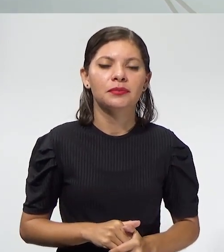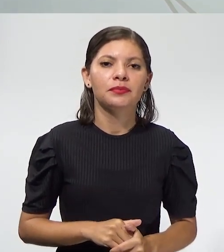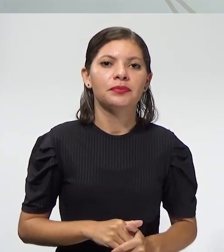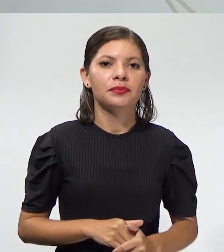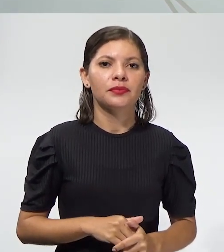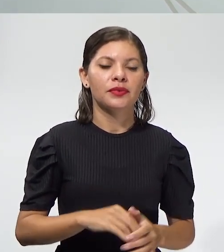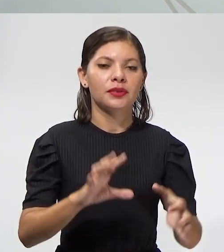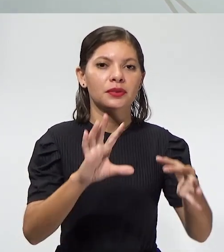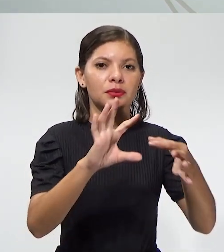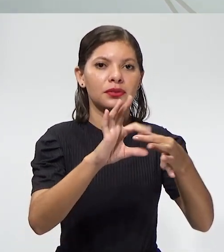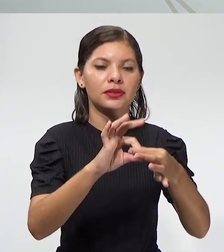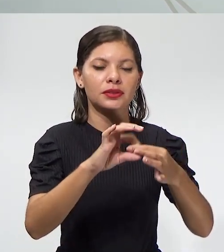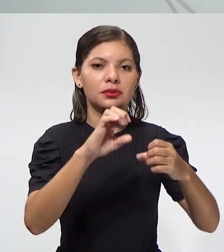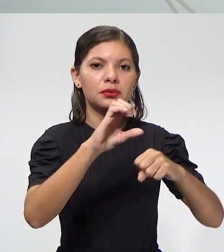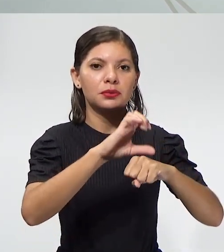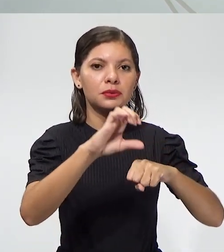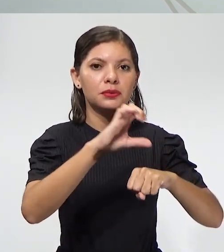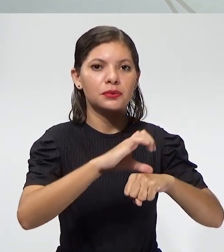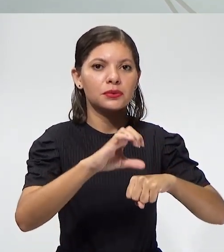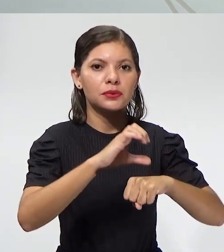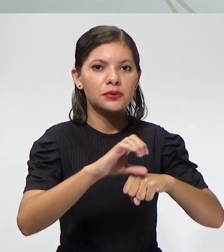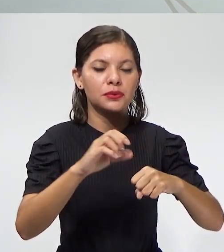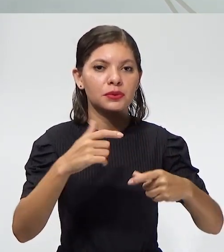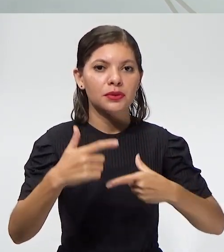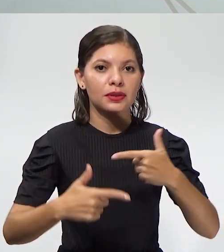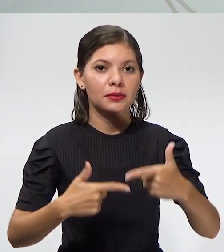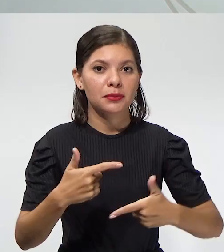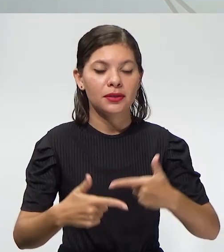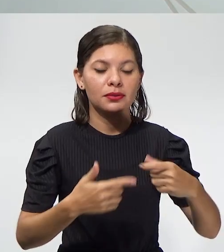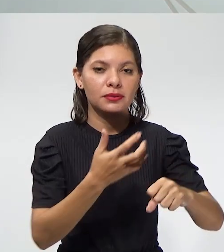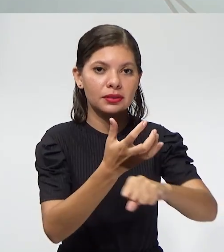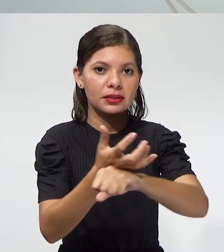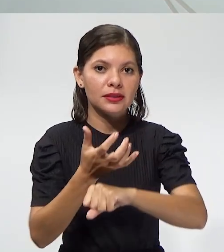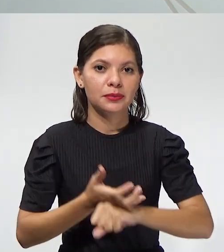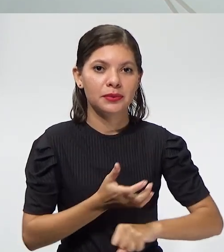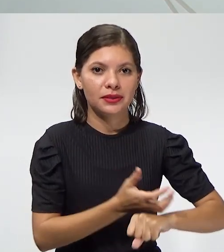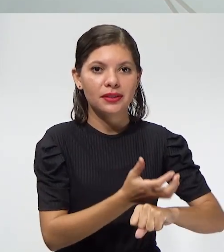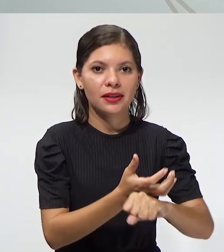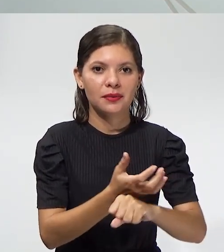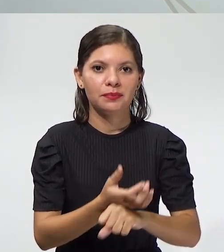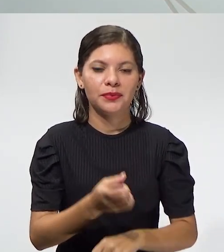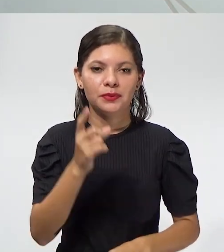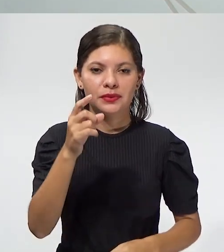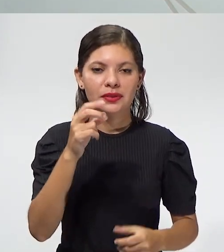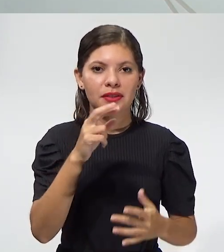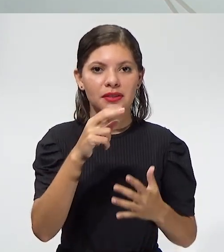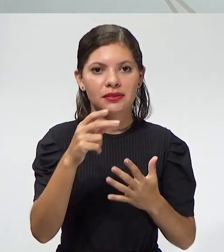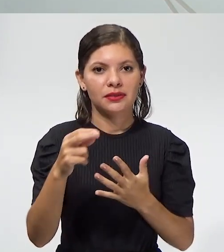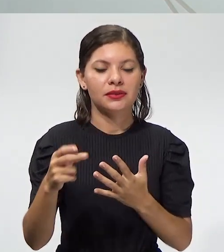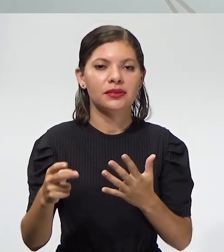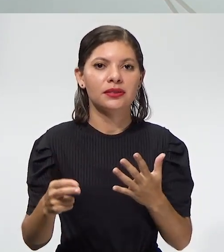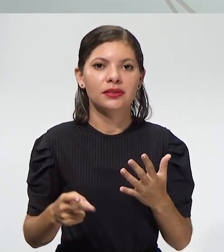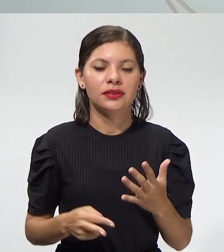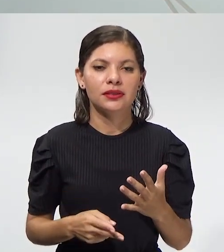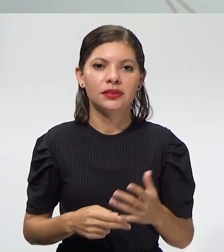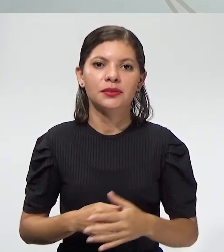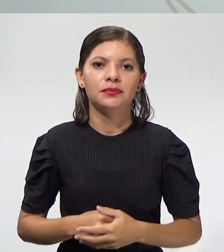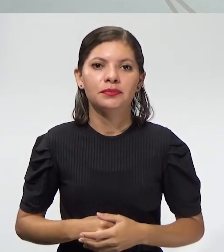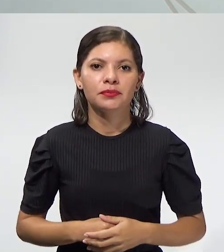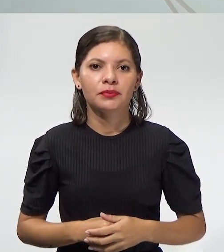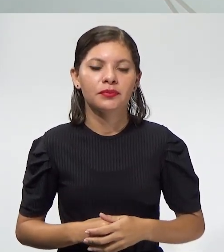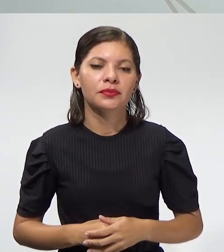matemática, mas neste contexto do curso nós temos um trabalho interdisciplinar. Então,